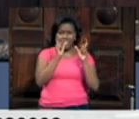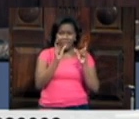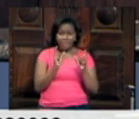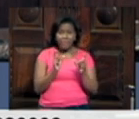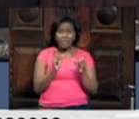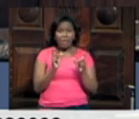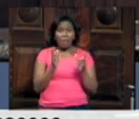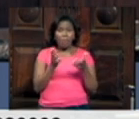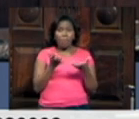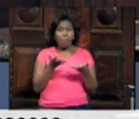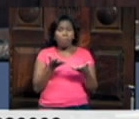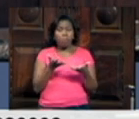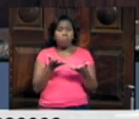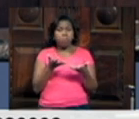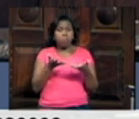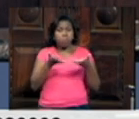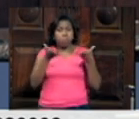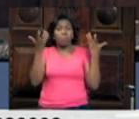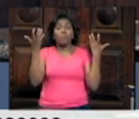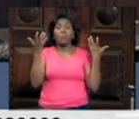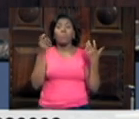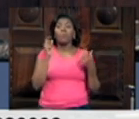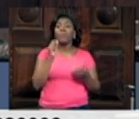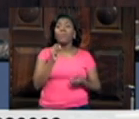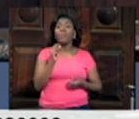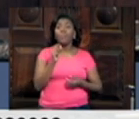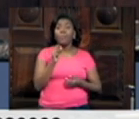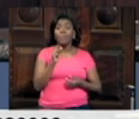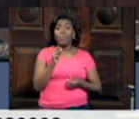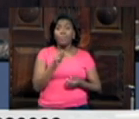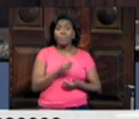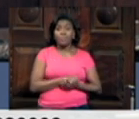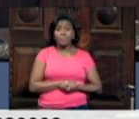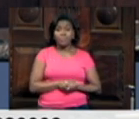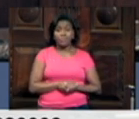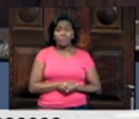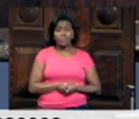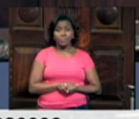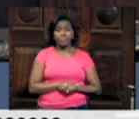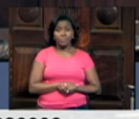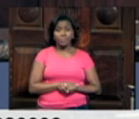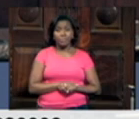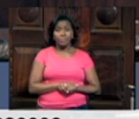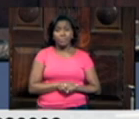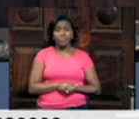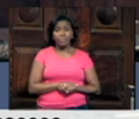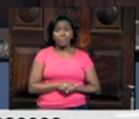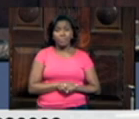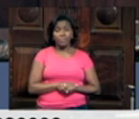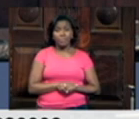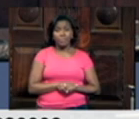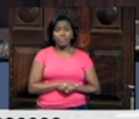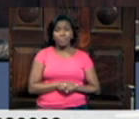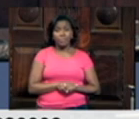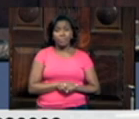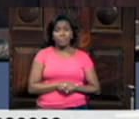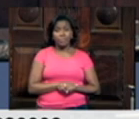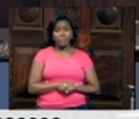fartura exatamente de itens e de realmente